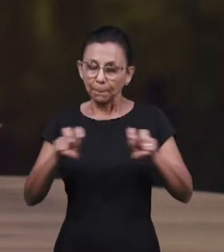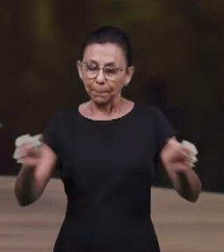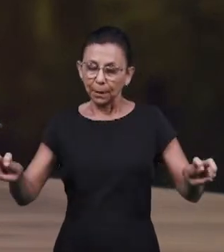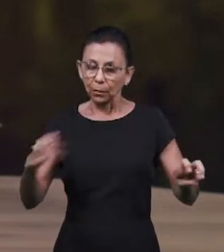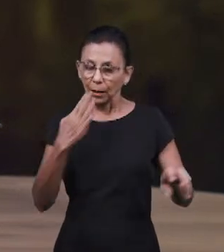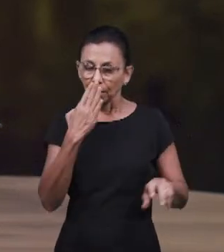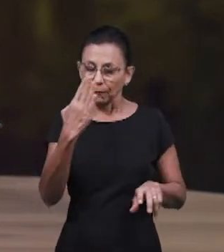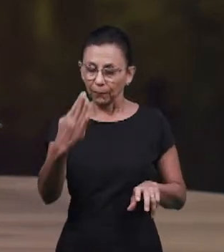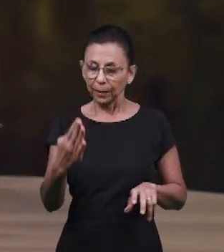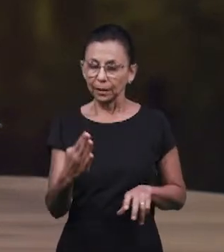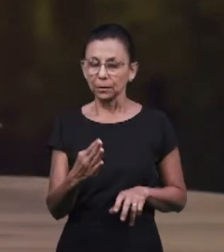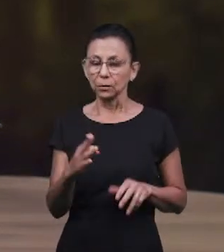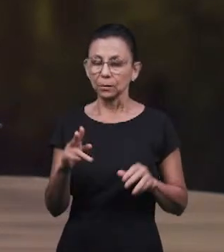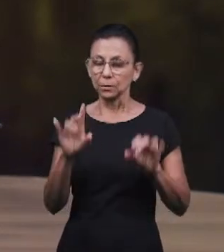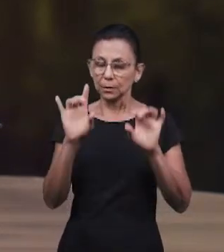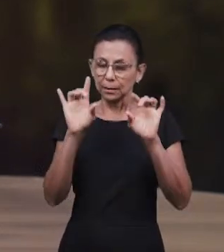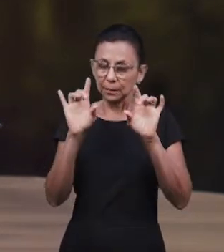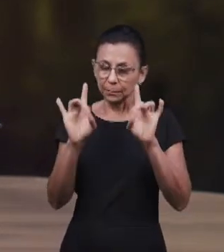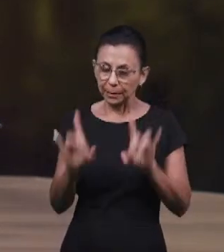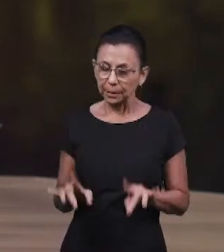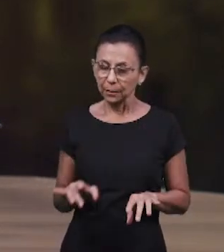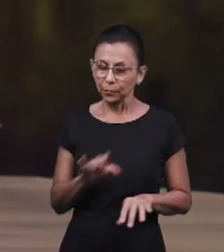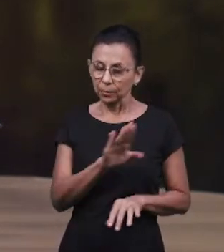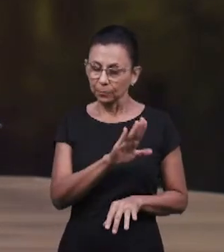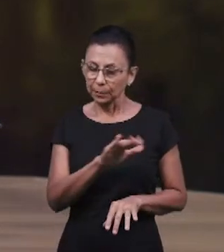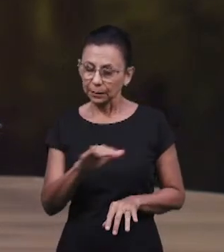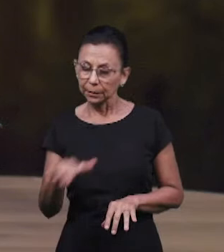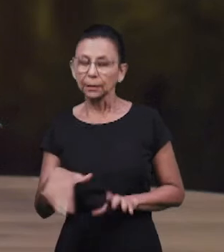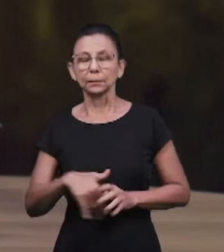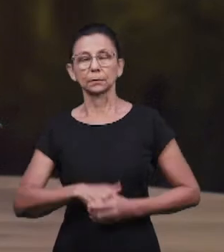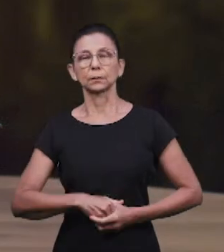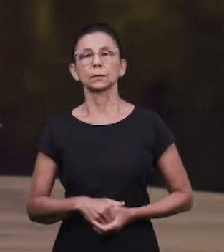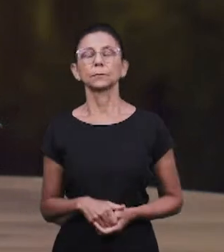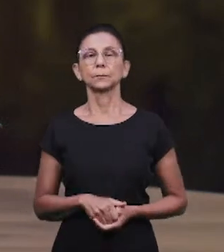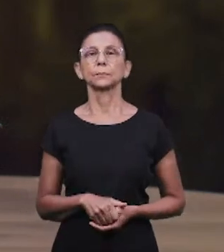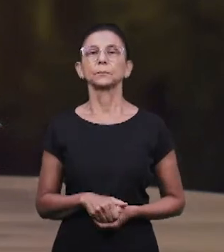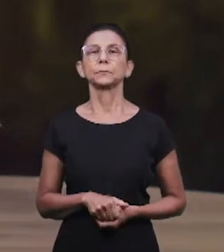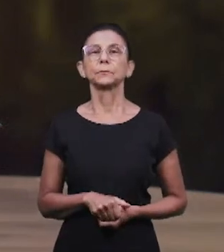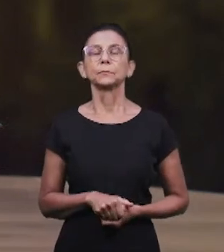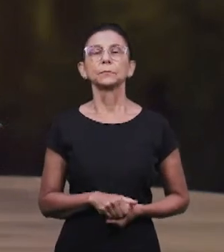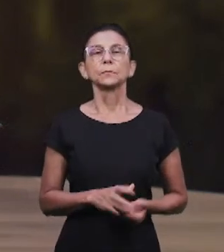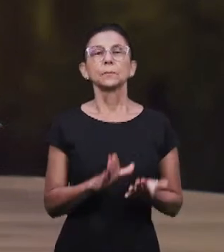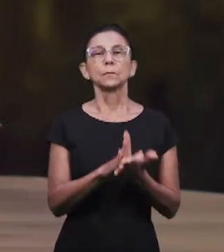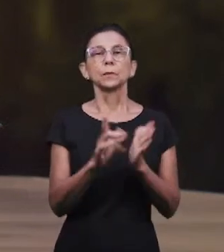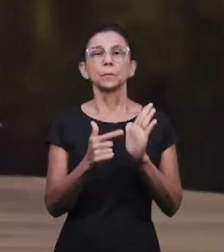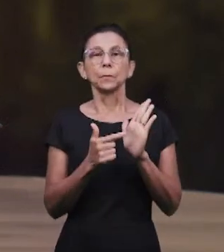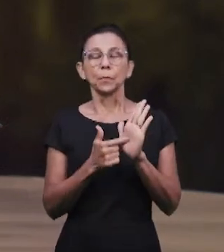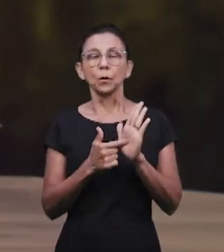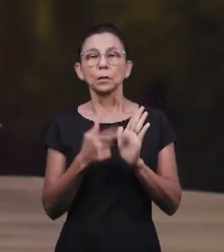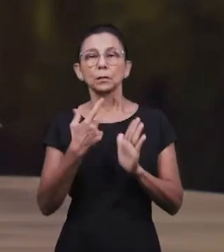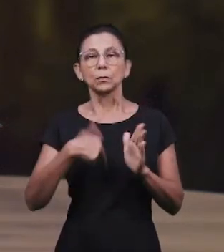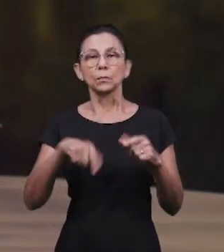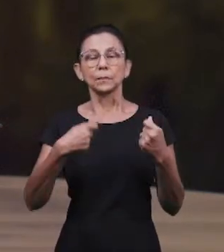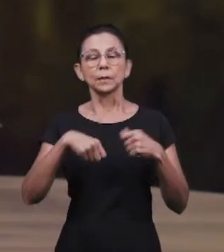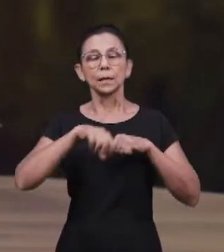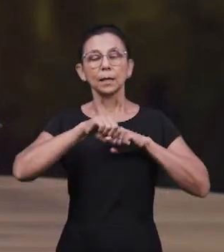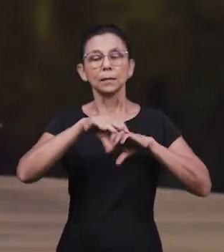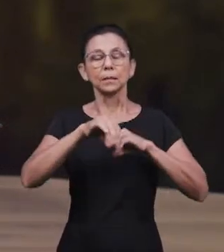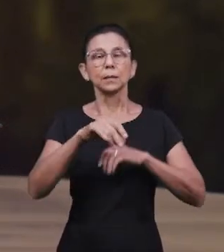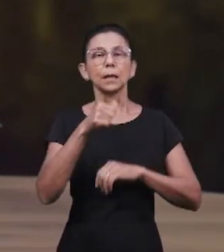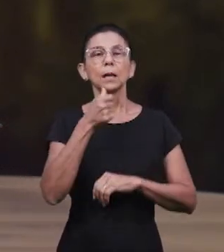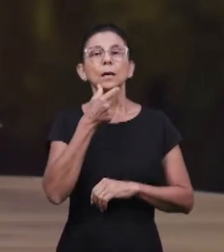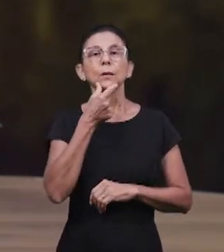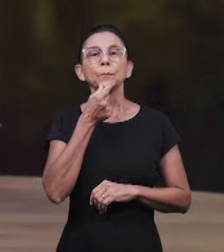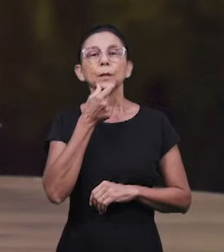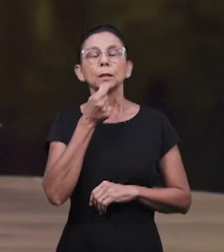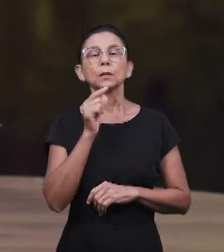Deus fala de mães que prepararam meninos para serem pastores, diáconos nas